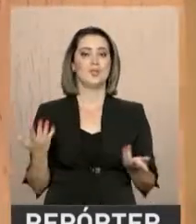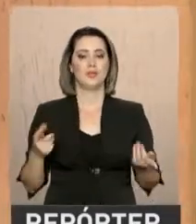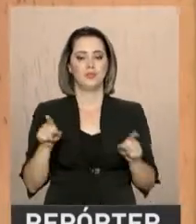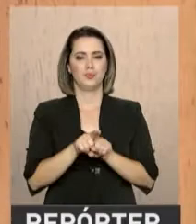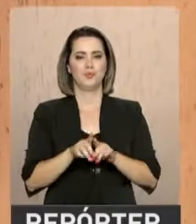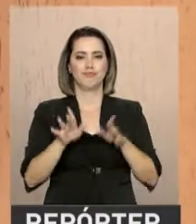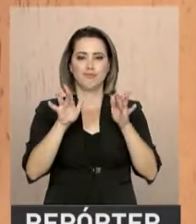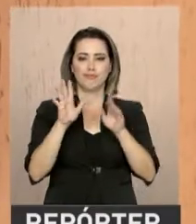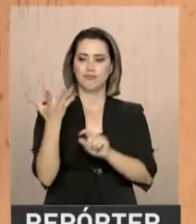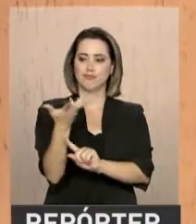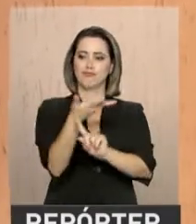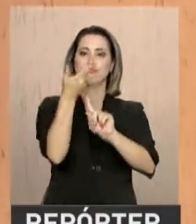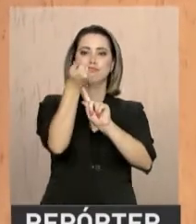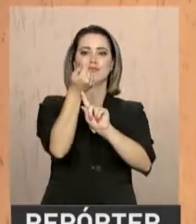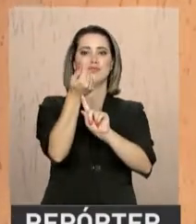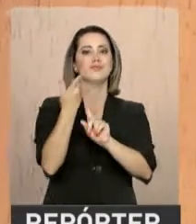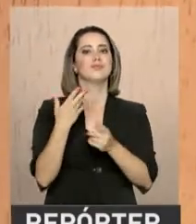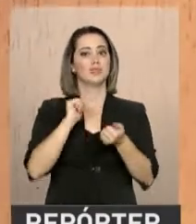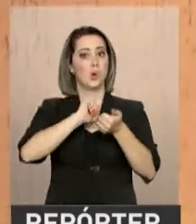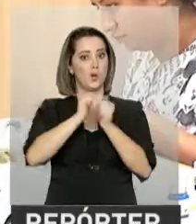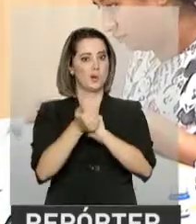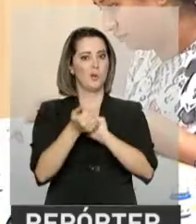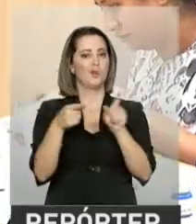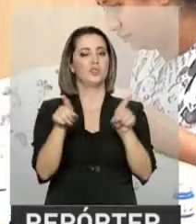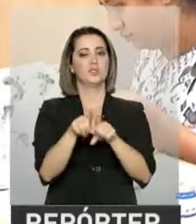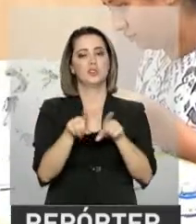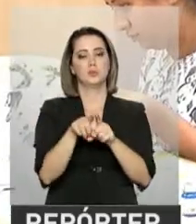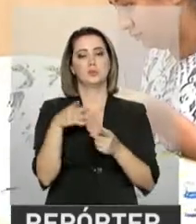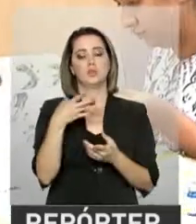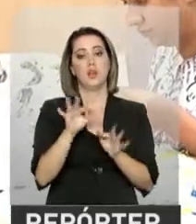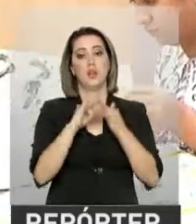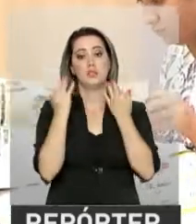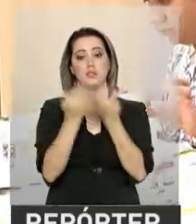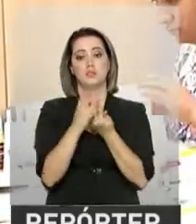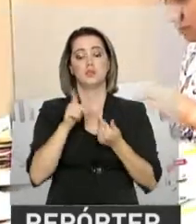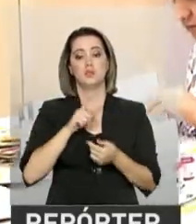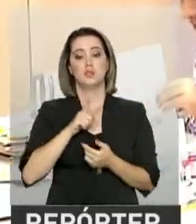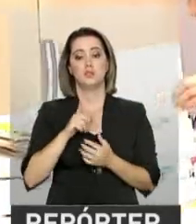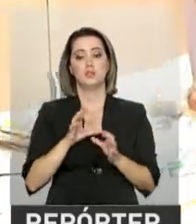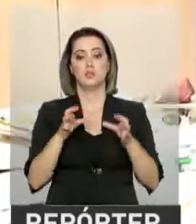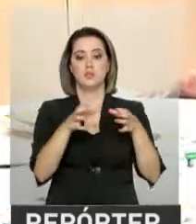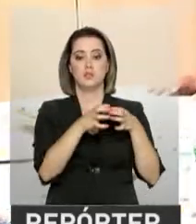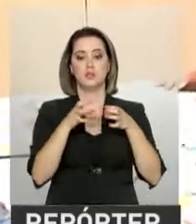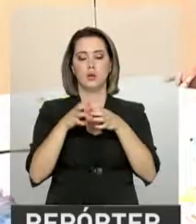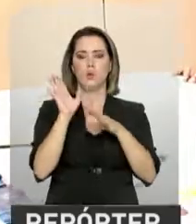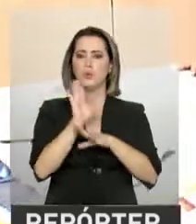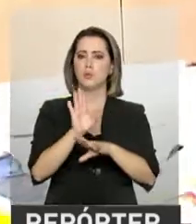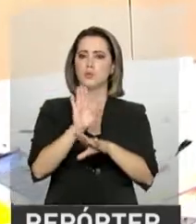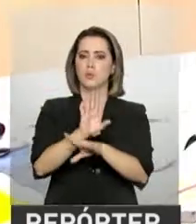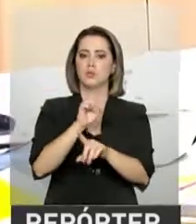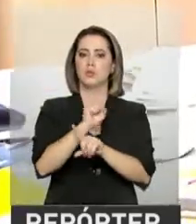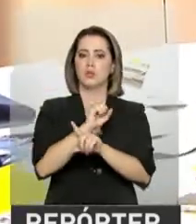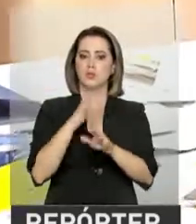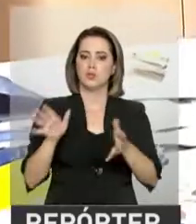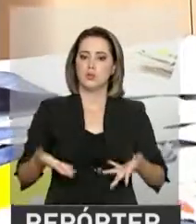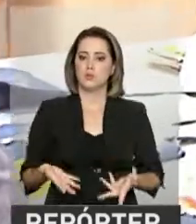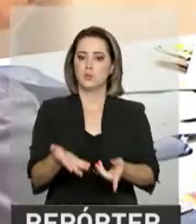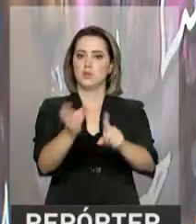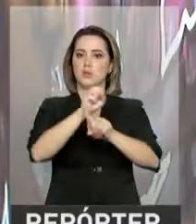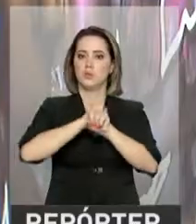no contra turno escolar já as famílias contam com o centro de assistência e promoção